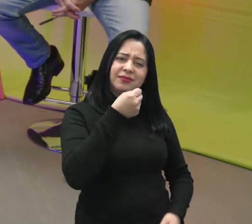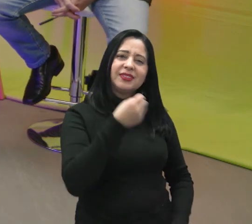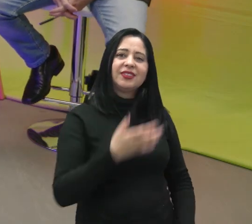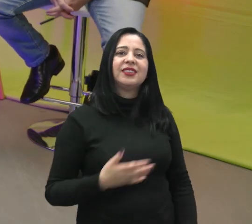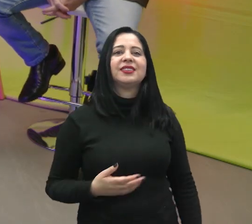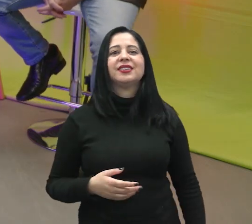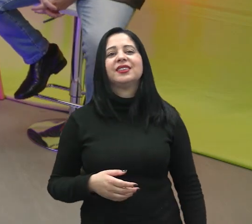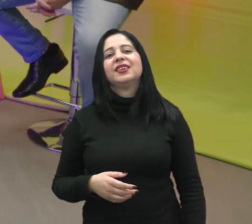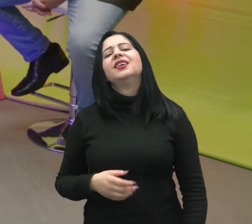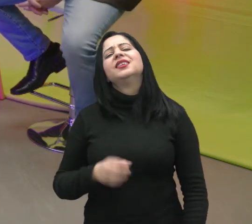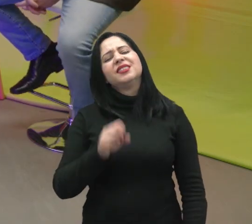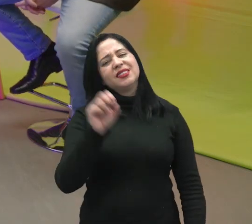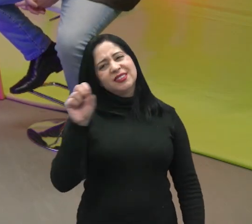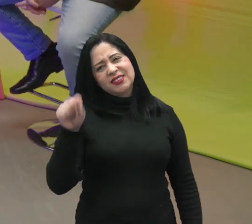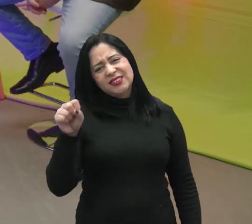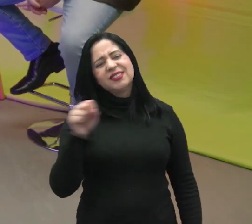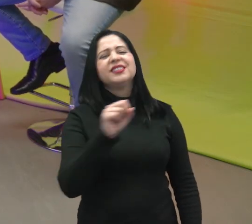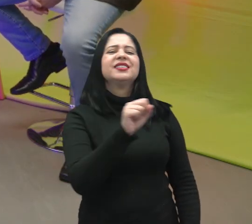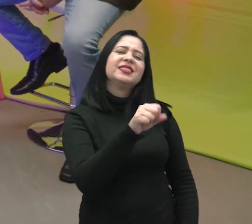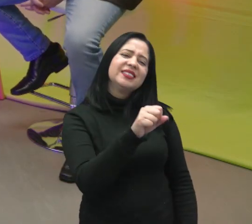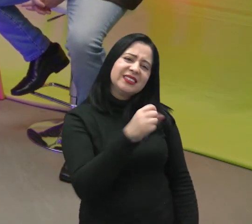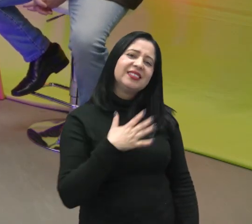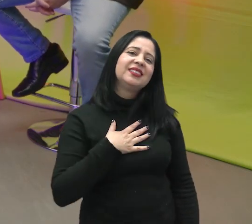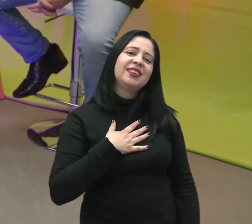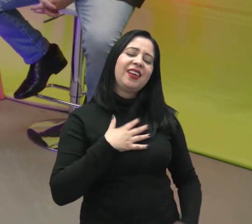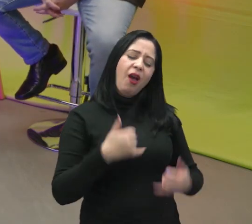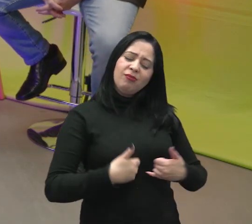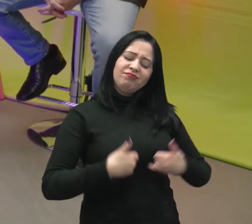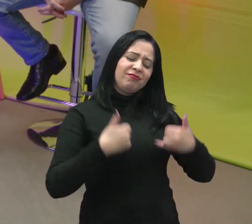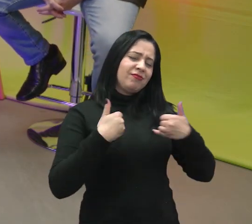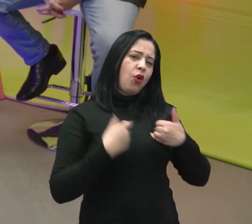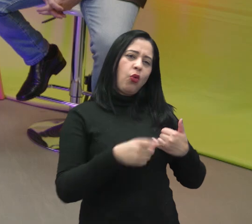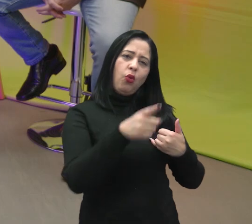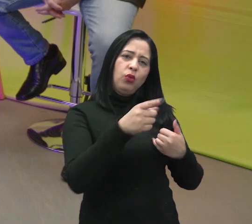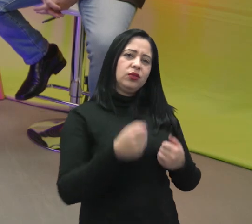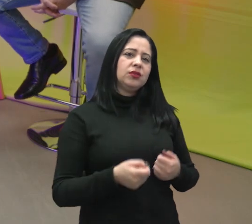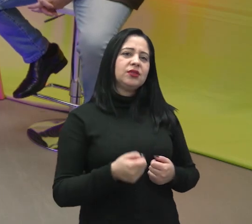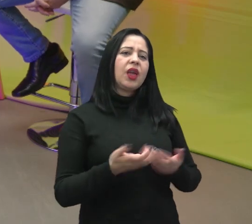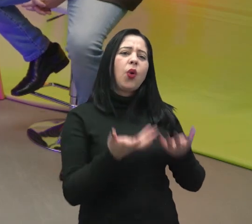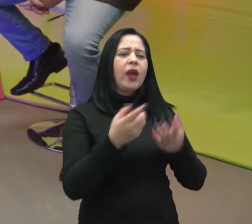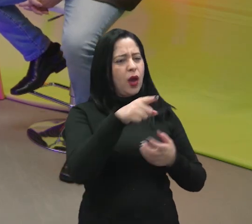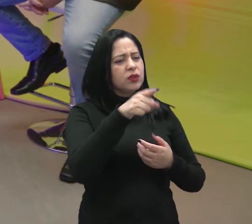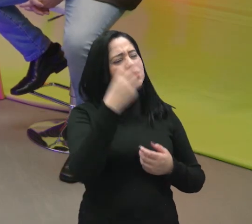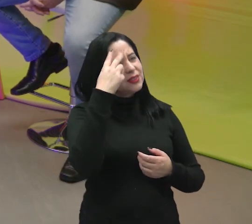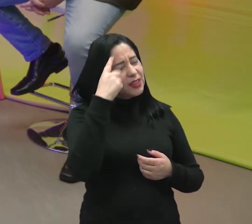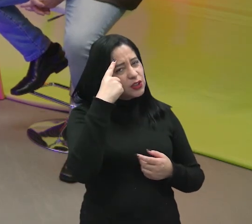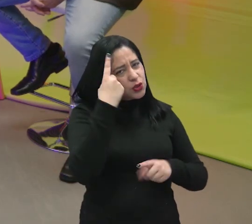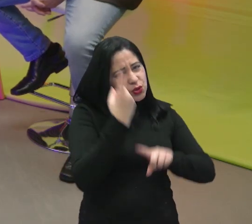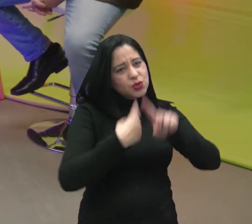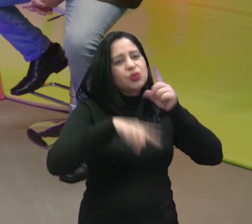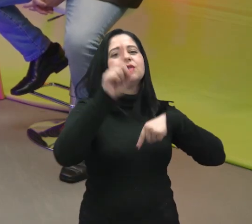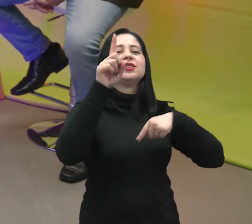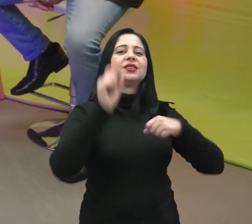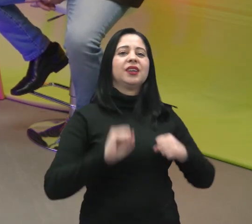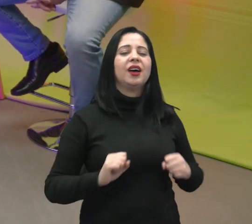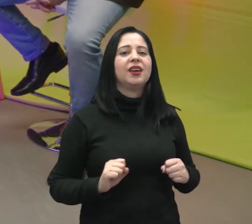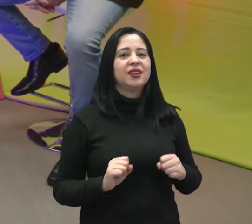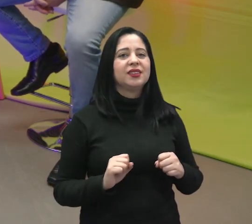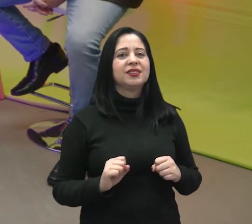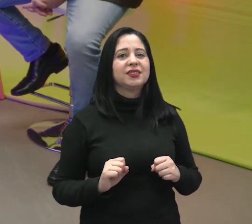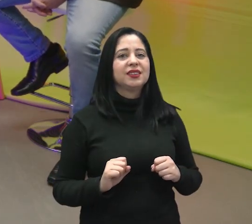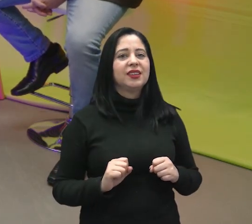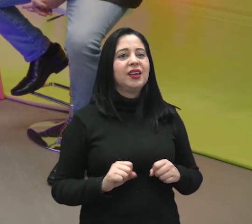emocionante, muito legal. Uma honra te rever, viu? De verdade, Eduardo. Sucesso, viu? Mais sucesso aí para o lançamento do livro, da